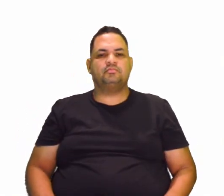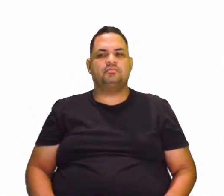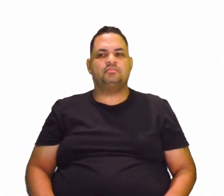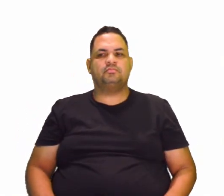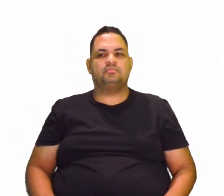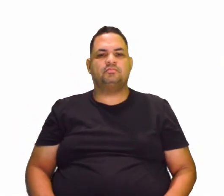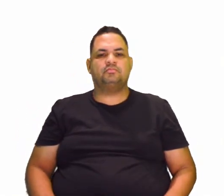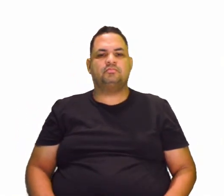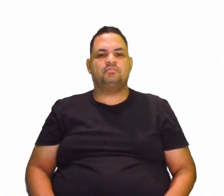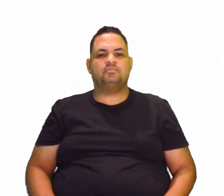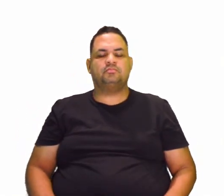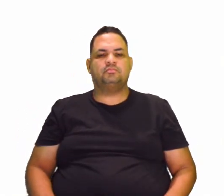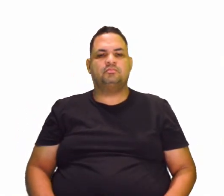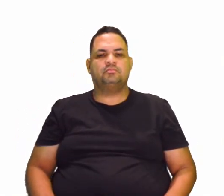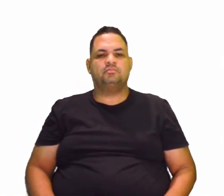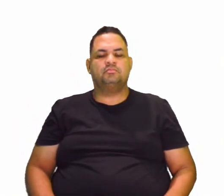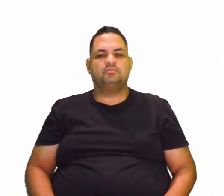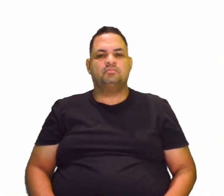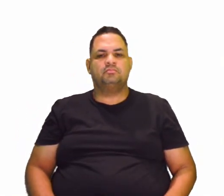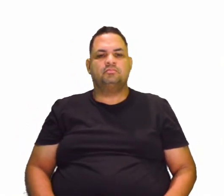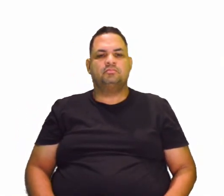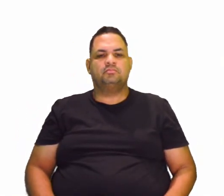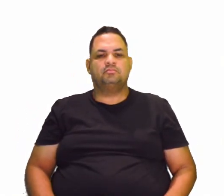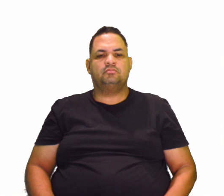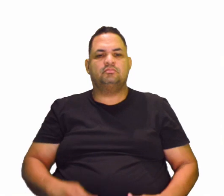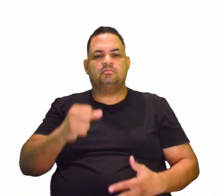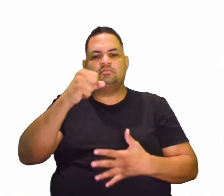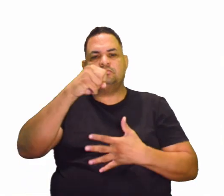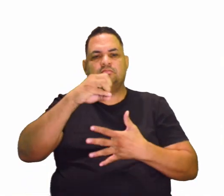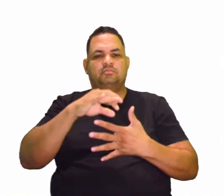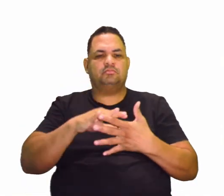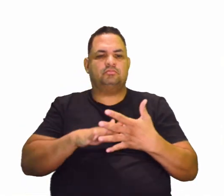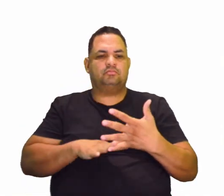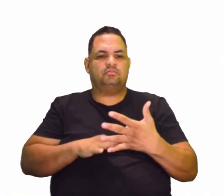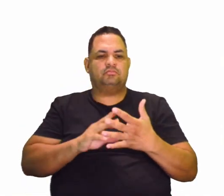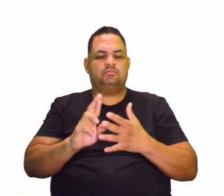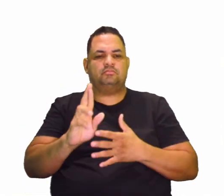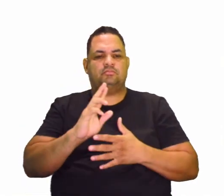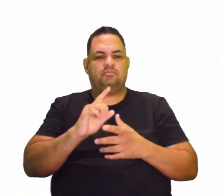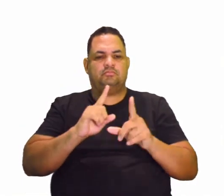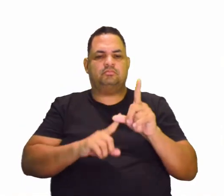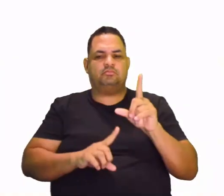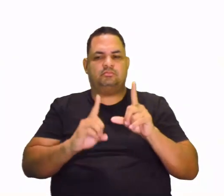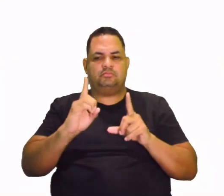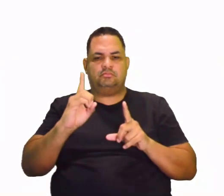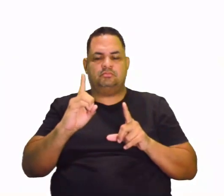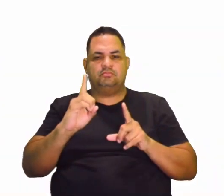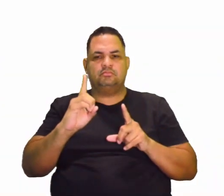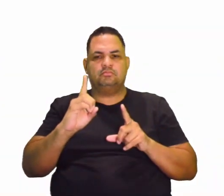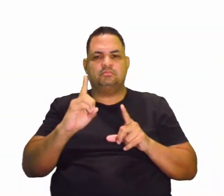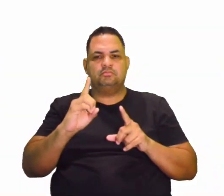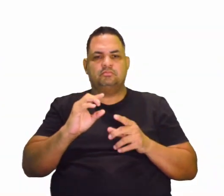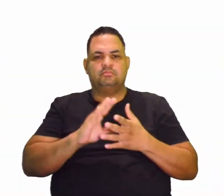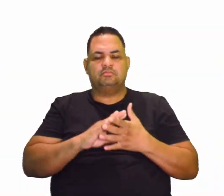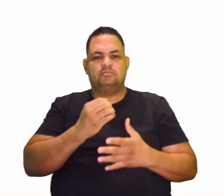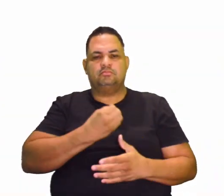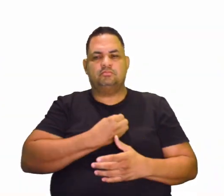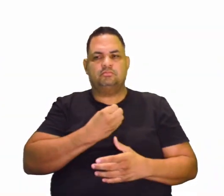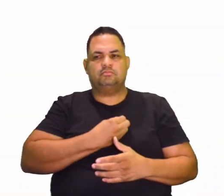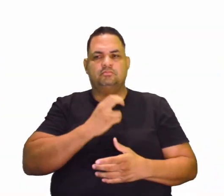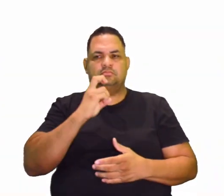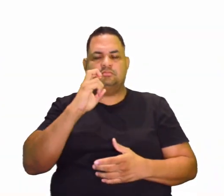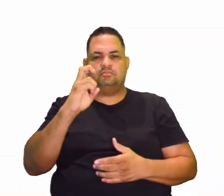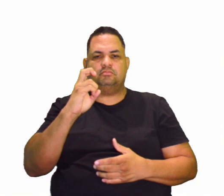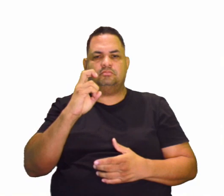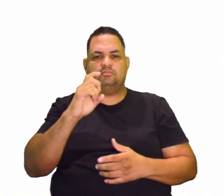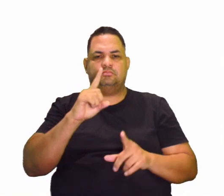material complementar. Então, essa questão, a resposta é letra D. Questão 5, resposta letra